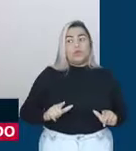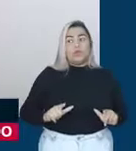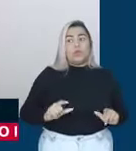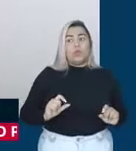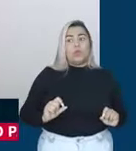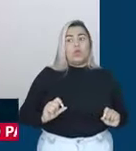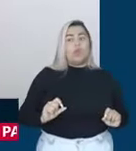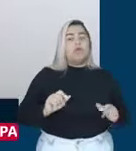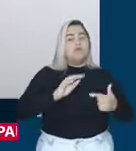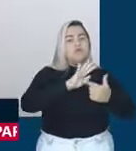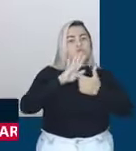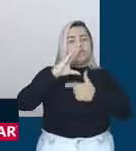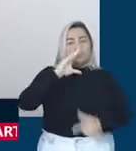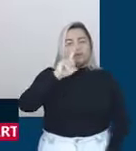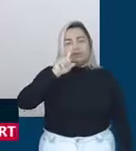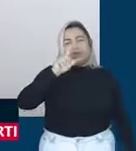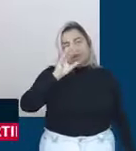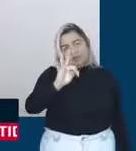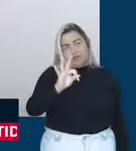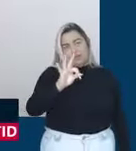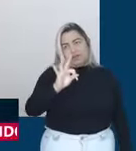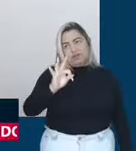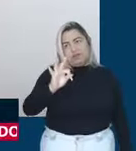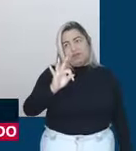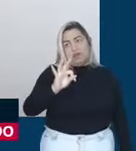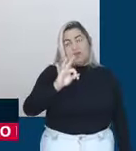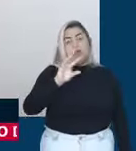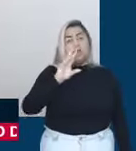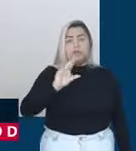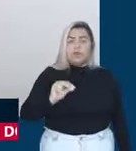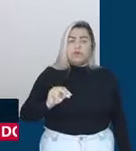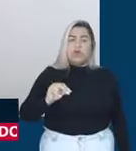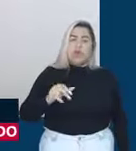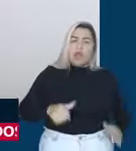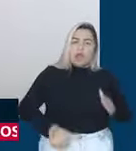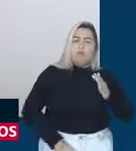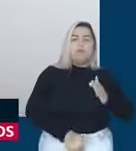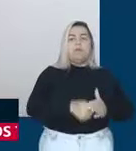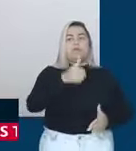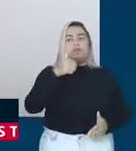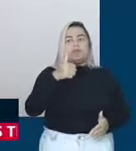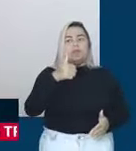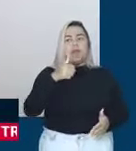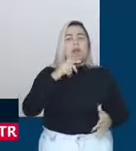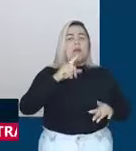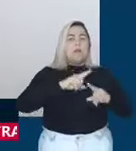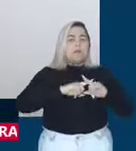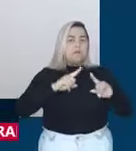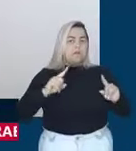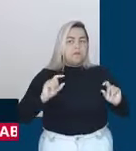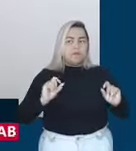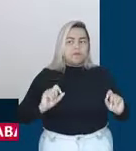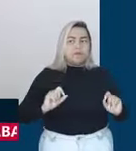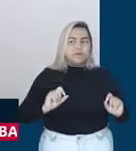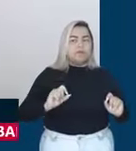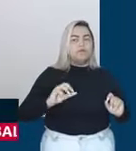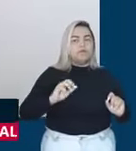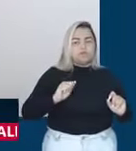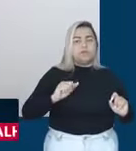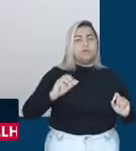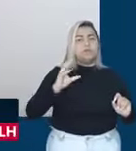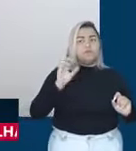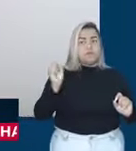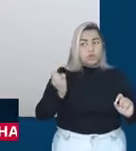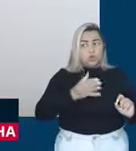CLT que ganhei. Ela não é exatamente a primeira versão, mas era a primeira versão atualizada da